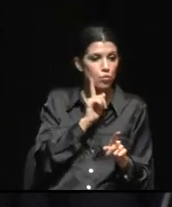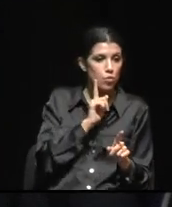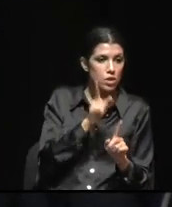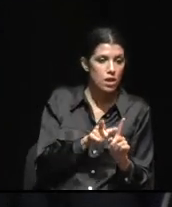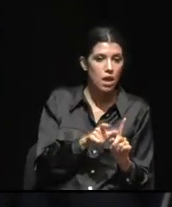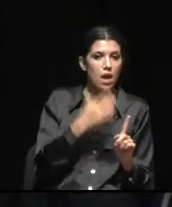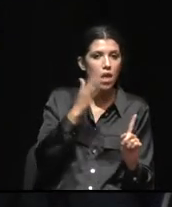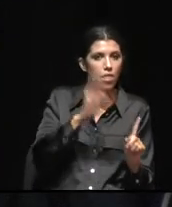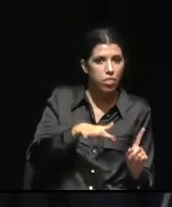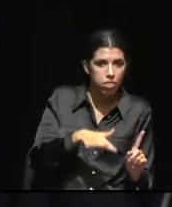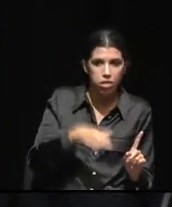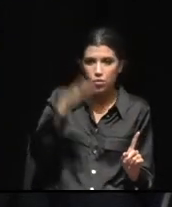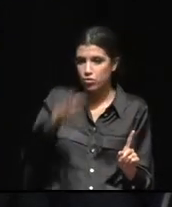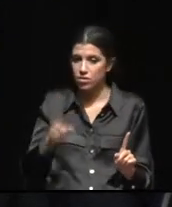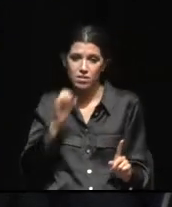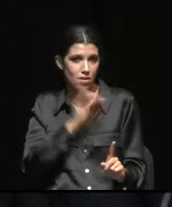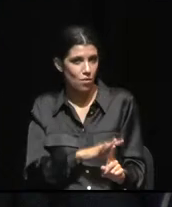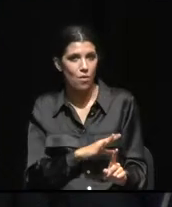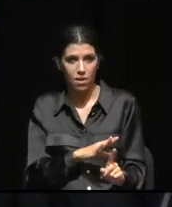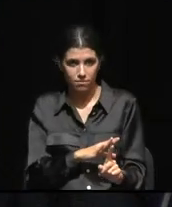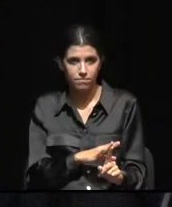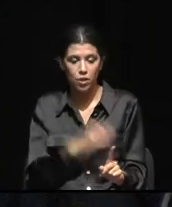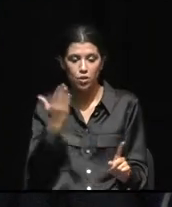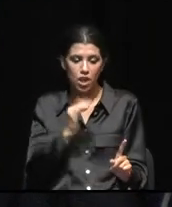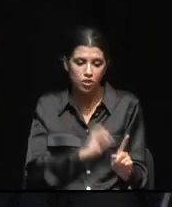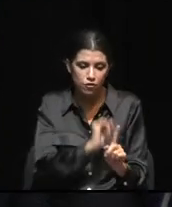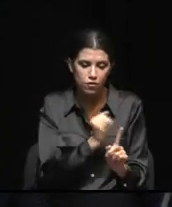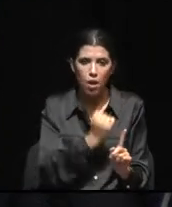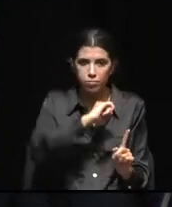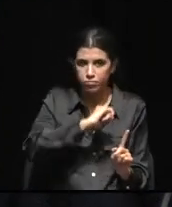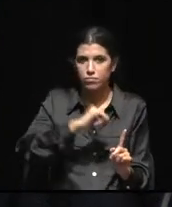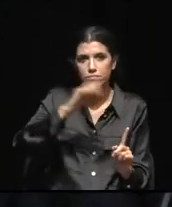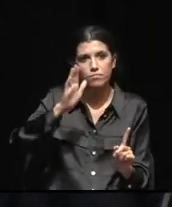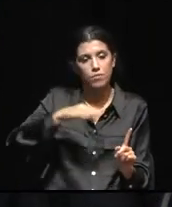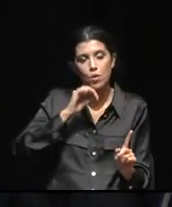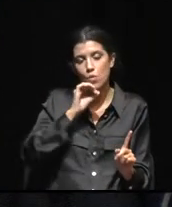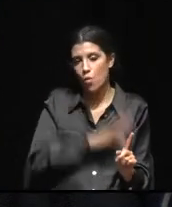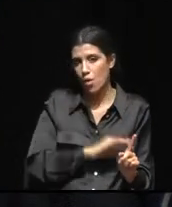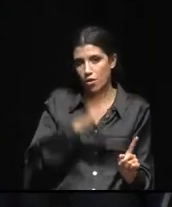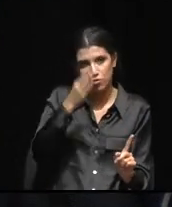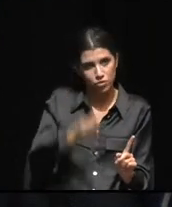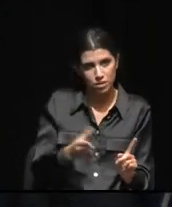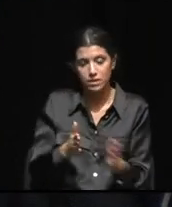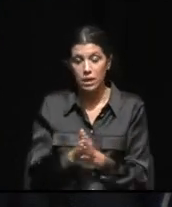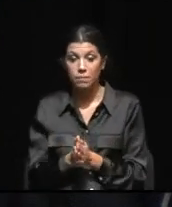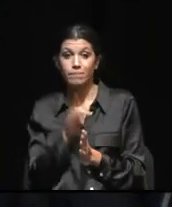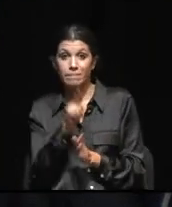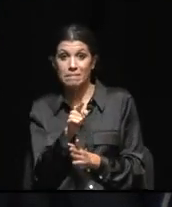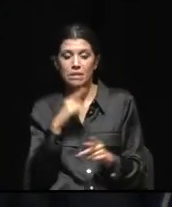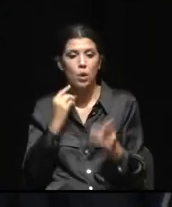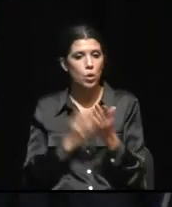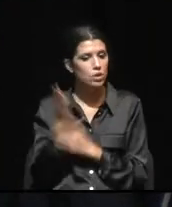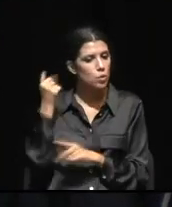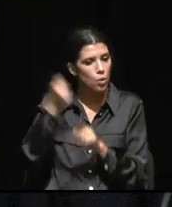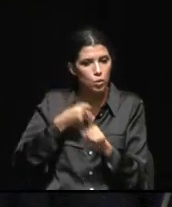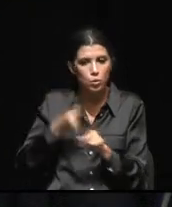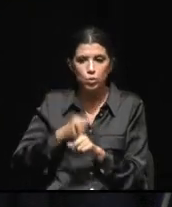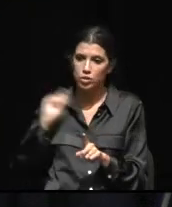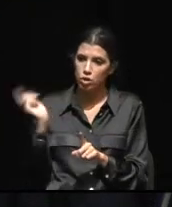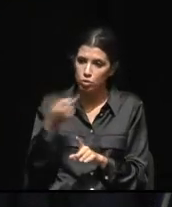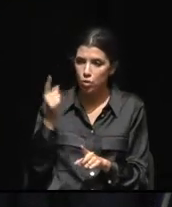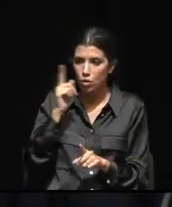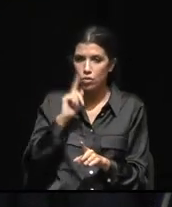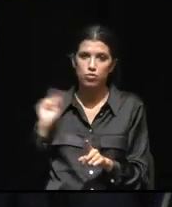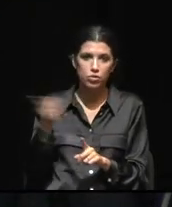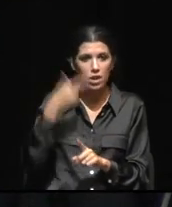mulheres na sociedade é amorizado e os seus direitos são violados porque nasceram mulheres esta continua a ser uma luta de todos e